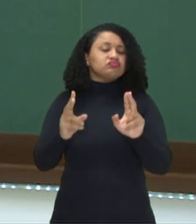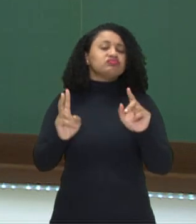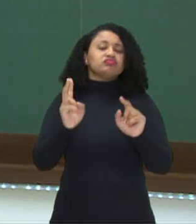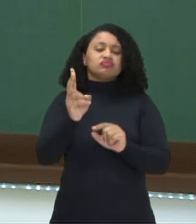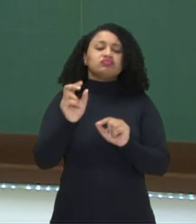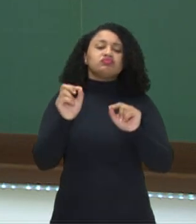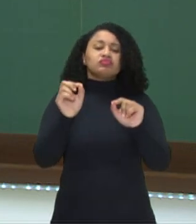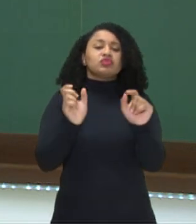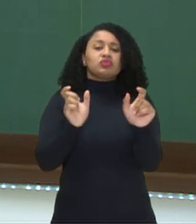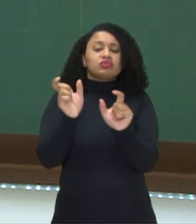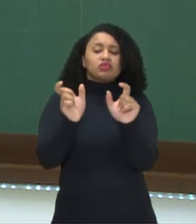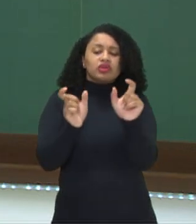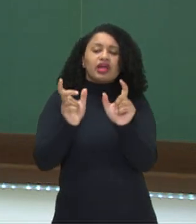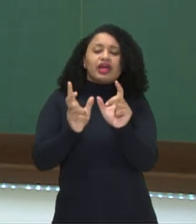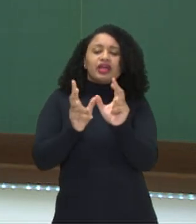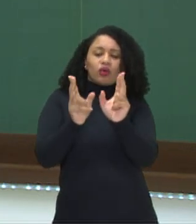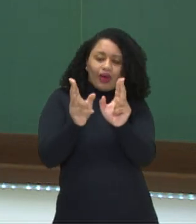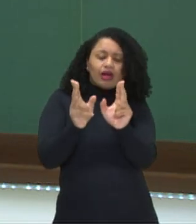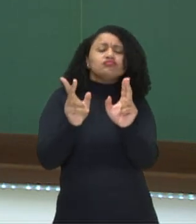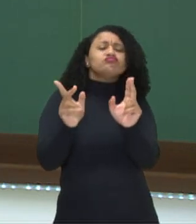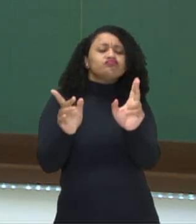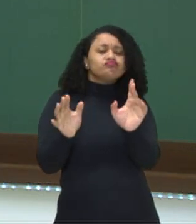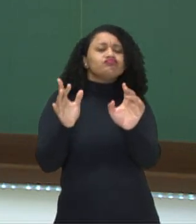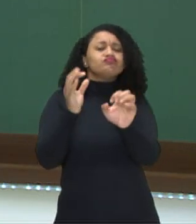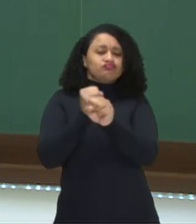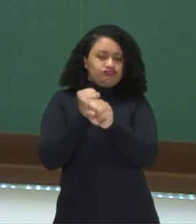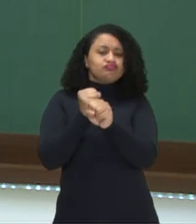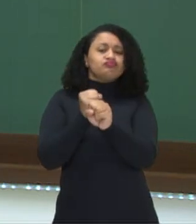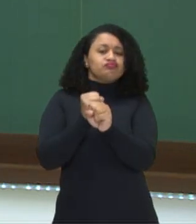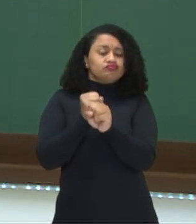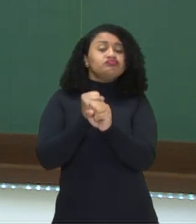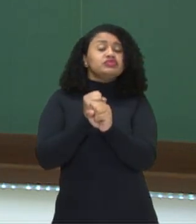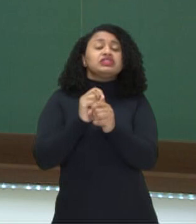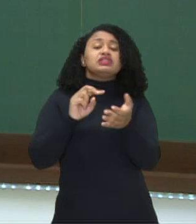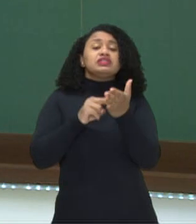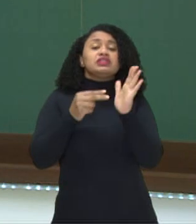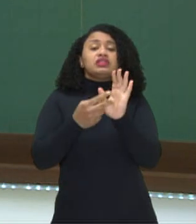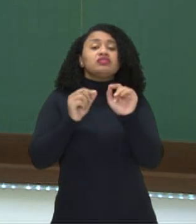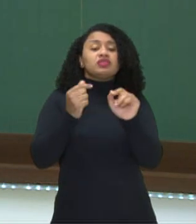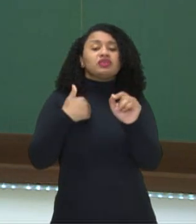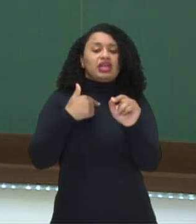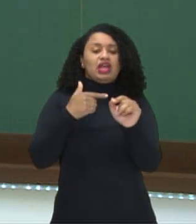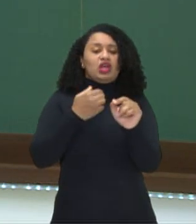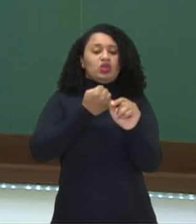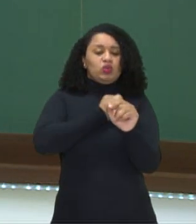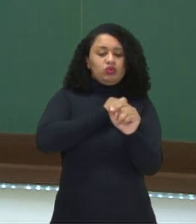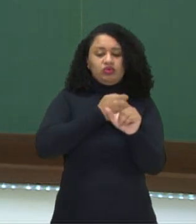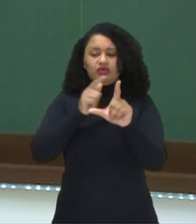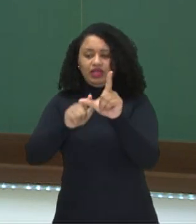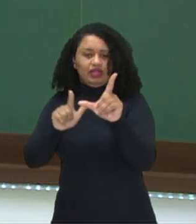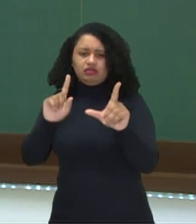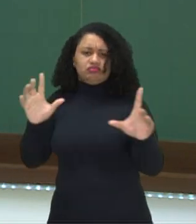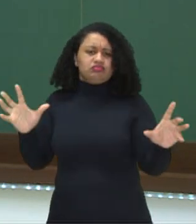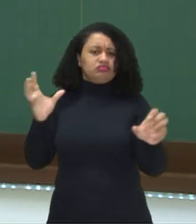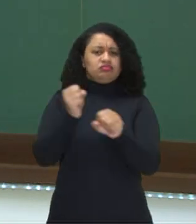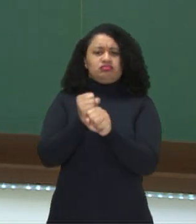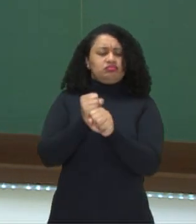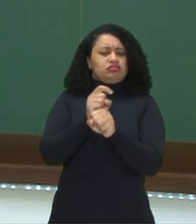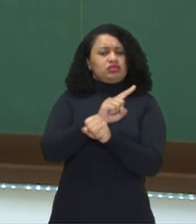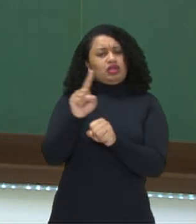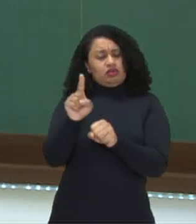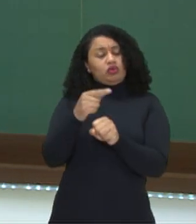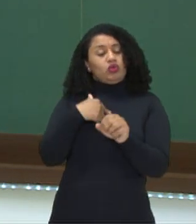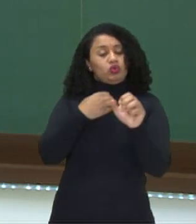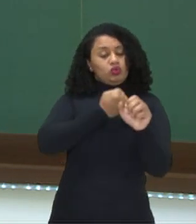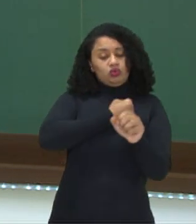os elementos iguais, com os elementos semelhantes. O que isso quer dizer? Que eu não vou somar número com letra, Eu só vou somar número